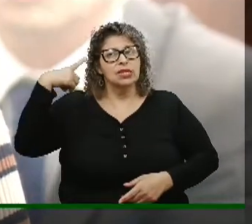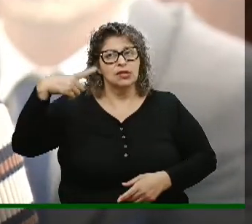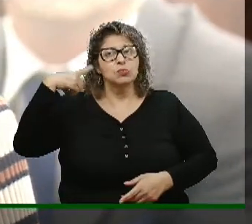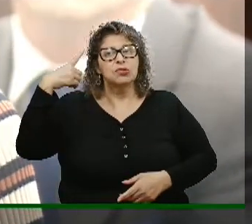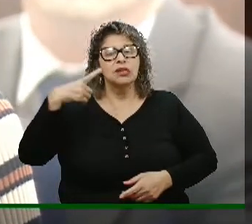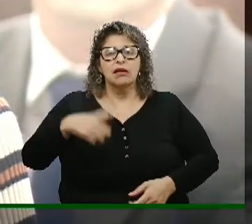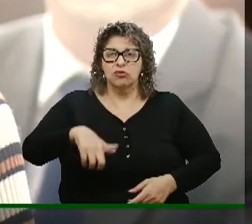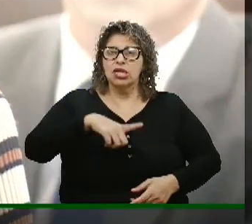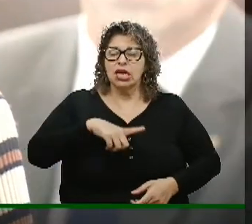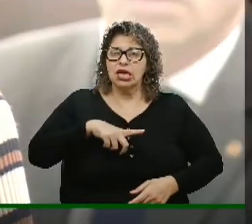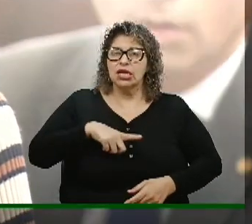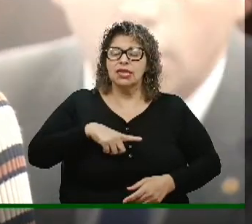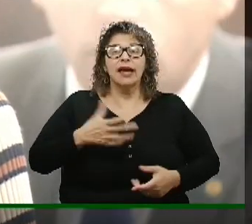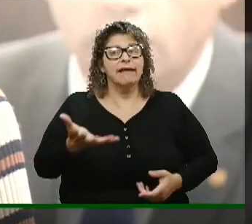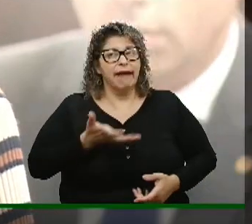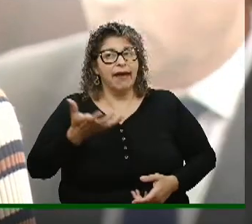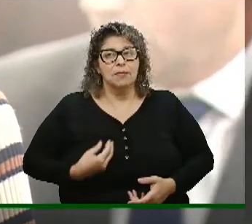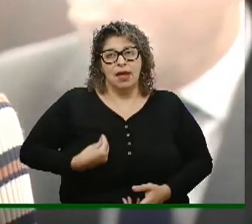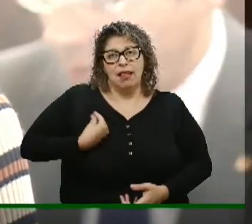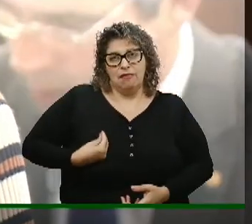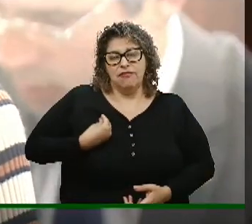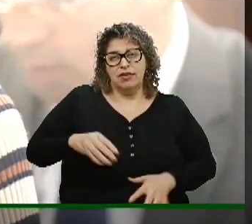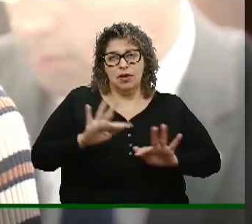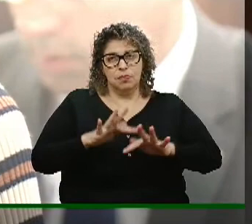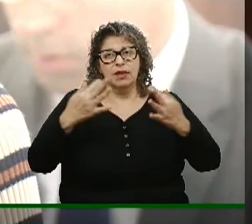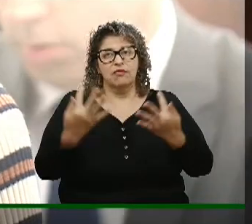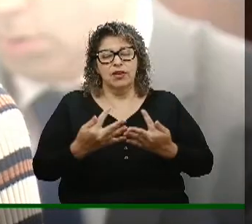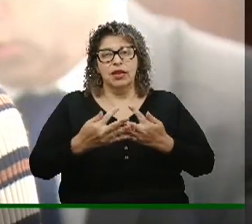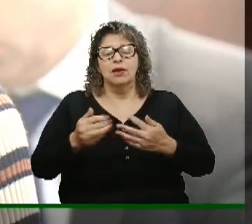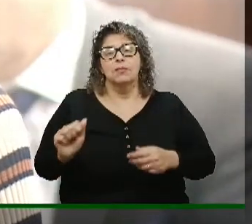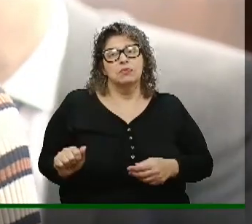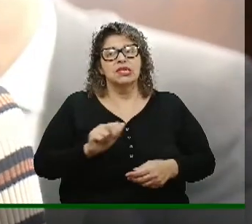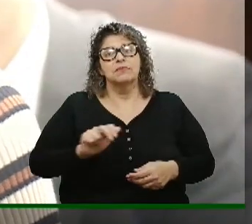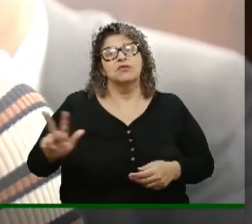que ainda prezam pela vida, pela família, por princípios e valores. Parabéns.